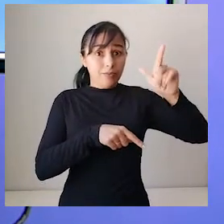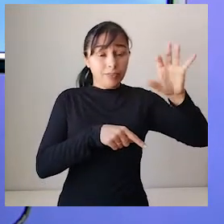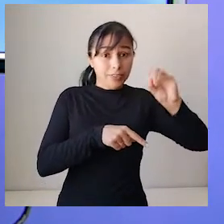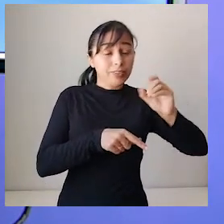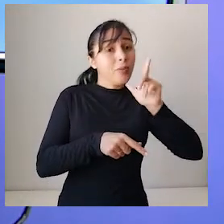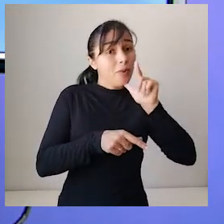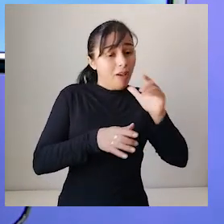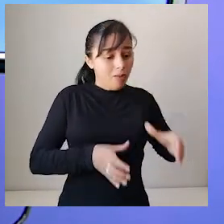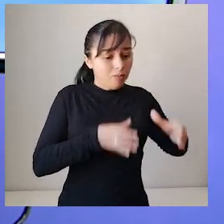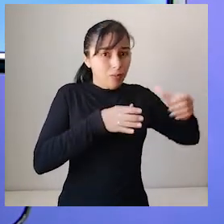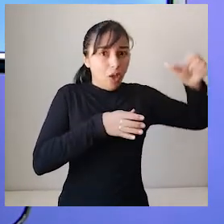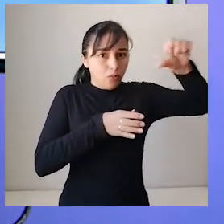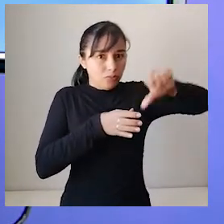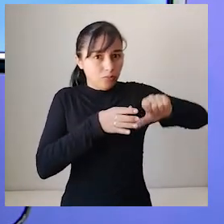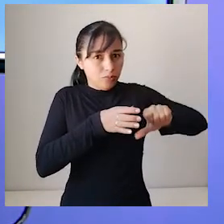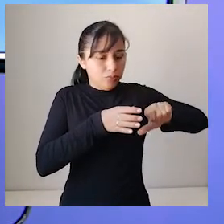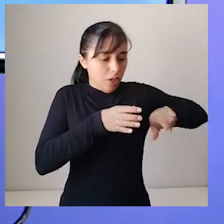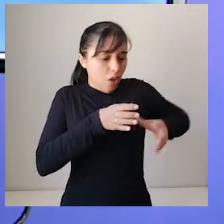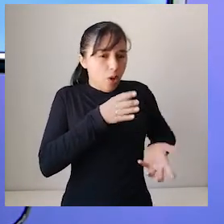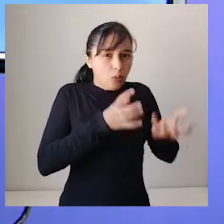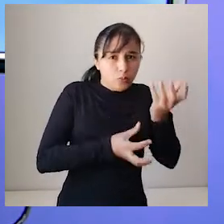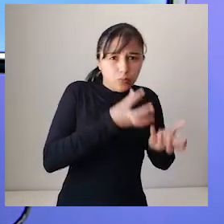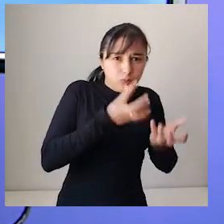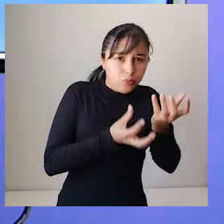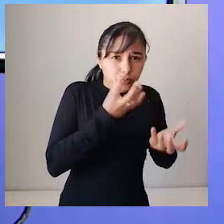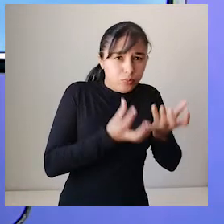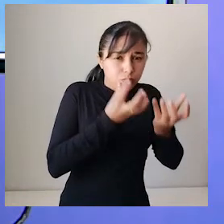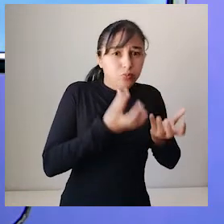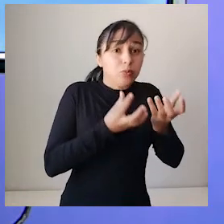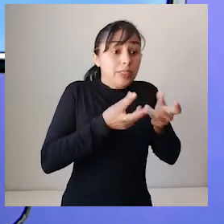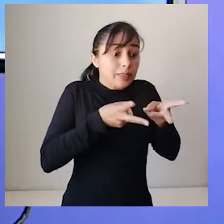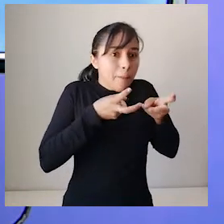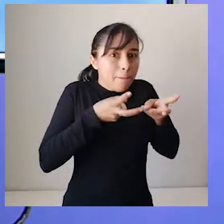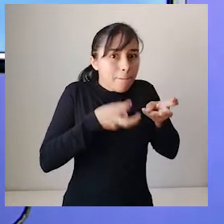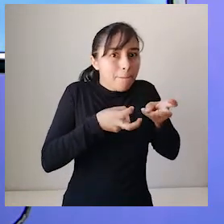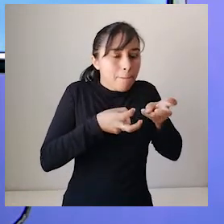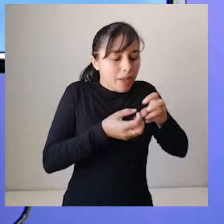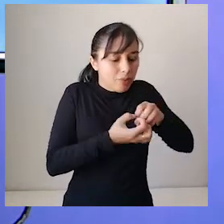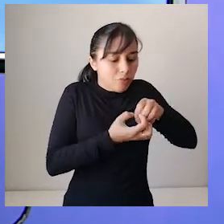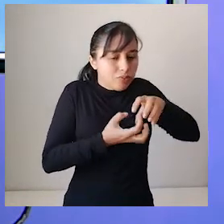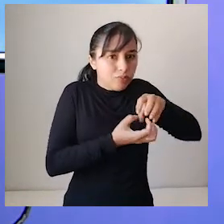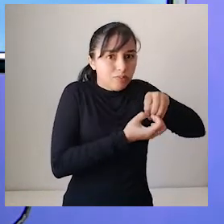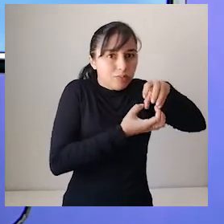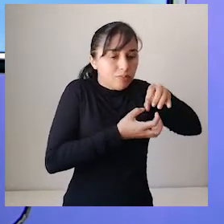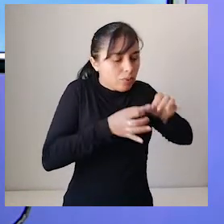é essa da chaleira, da panela de água, nós temos a formação de